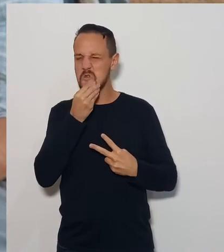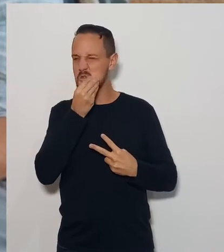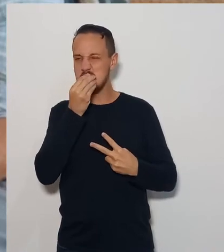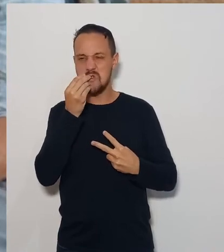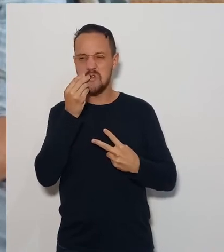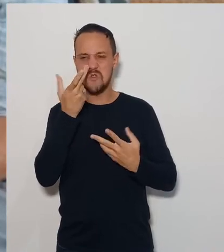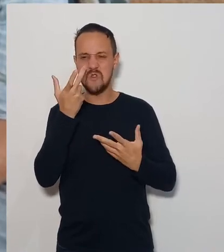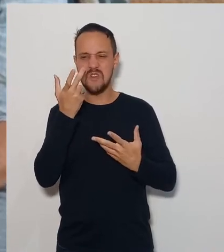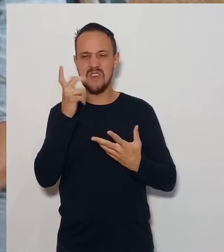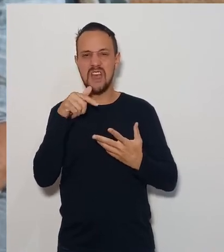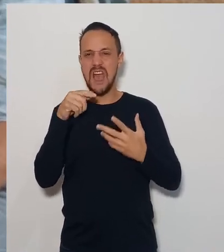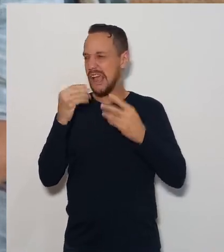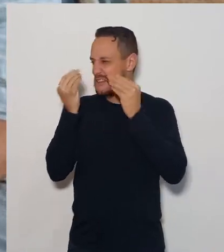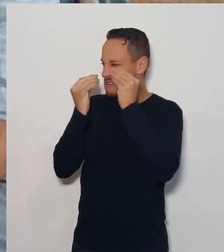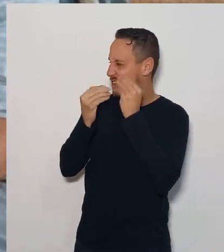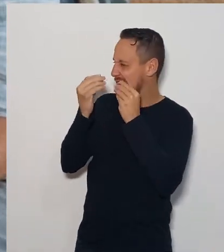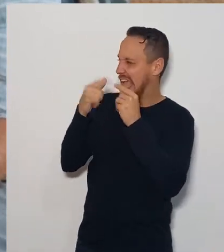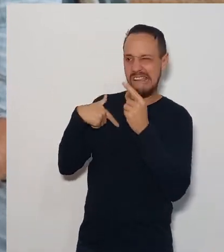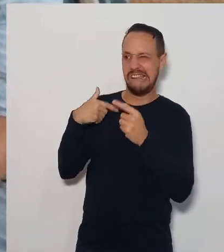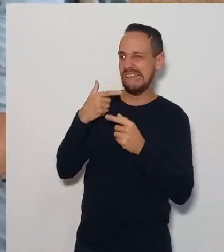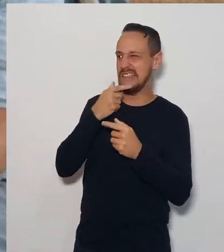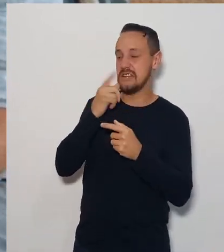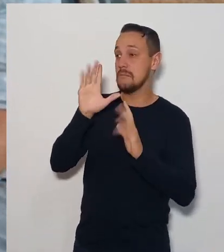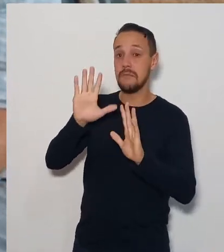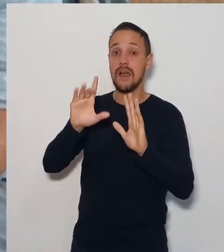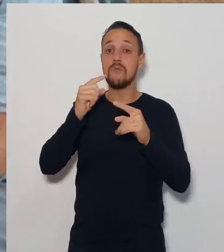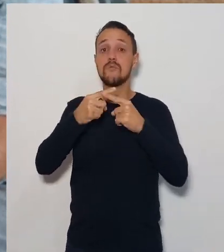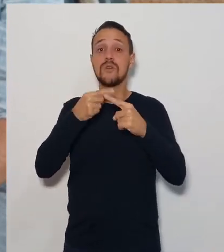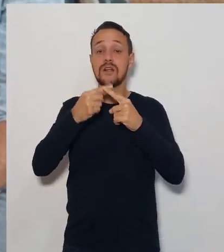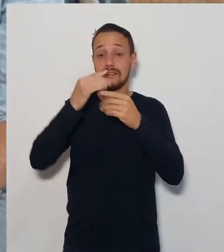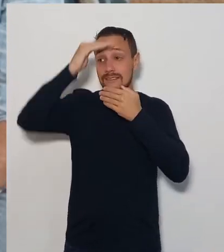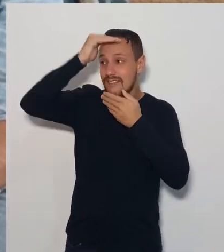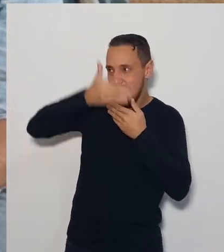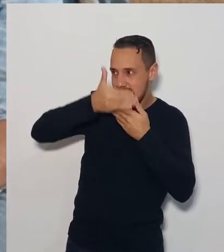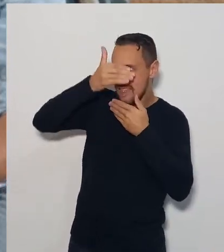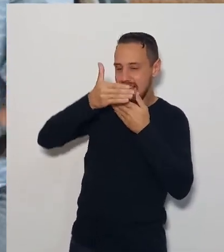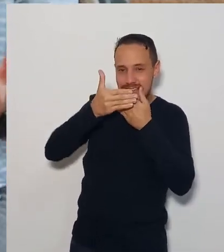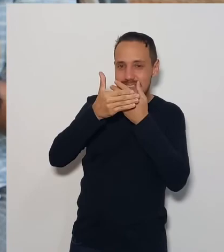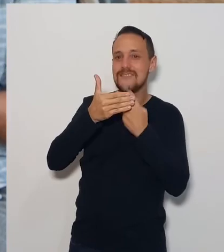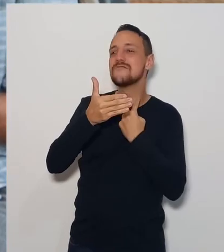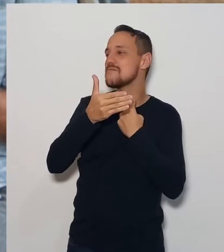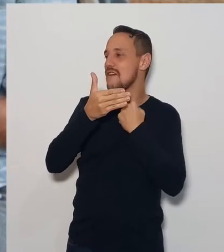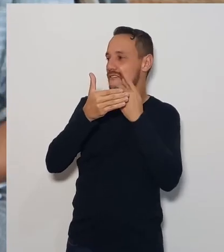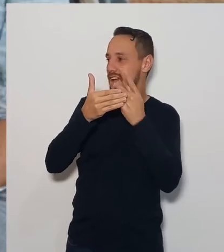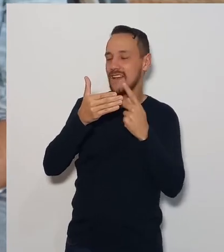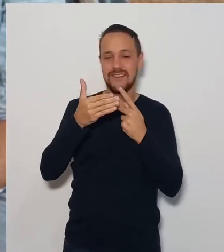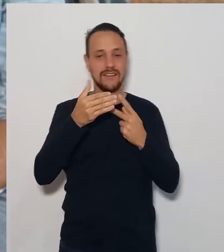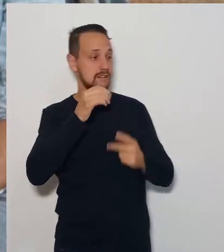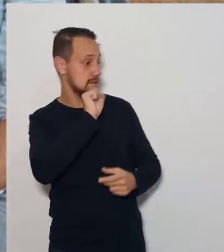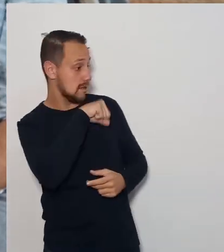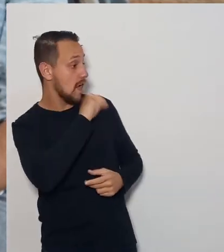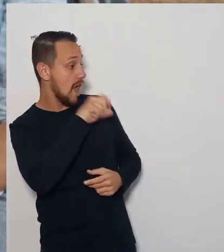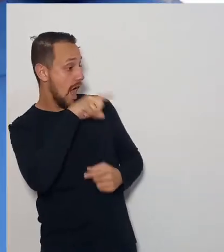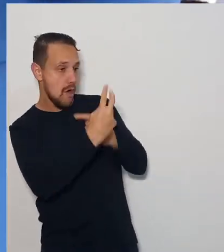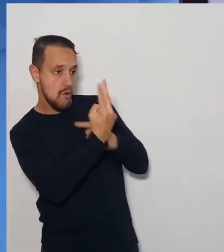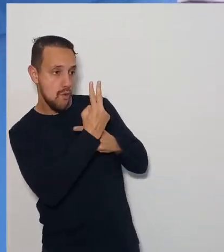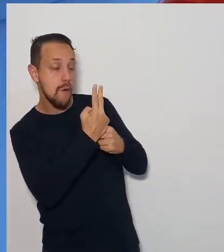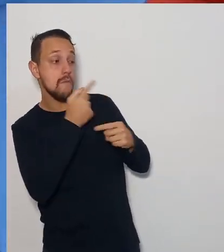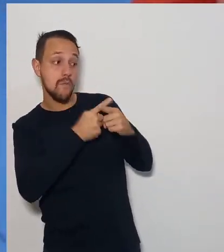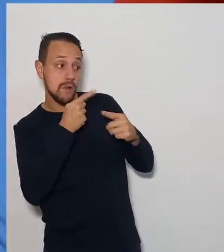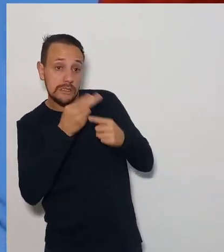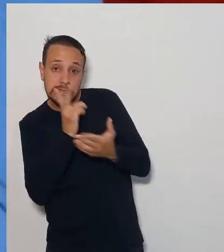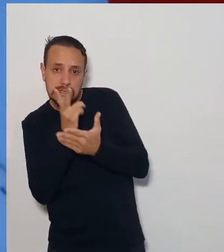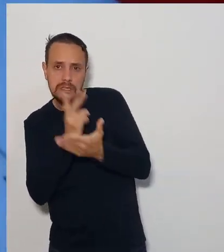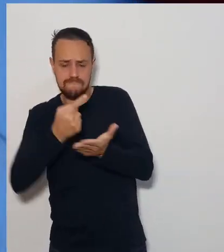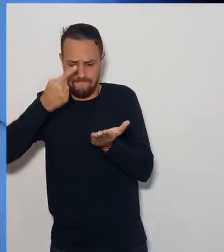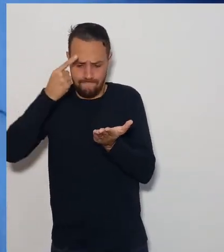Children. É, pra proteger. Child of mine. Porque o importante é a proteção e os atendimentos continuados. Sim. E aquele compromisso com os